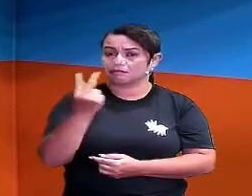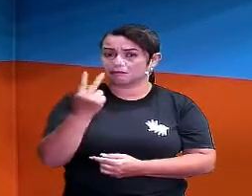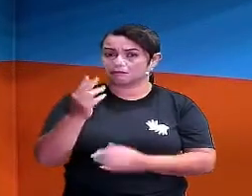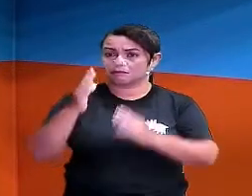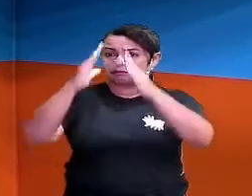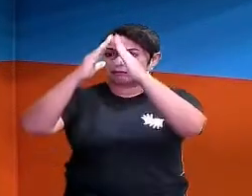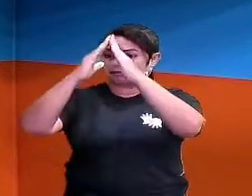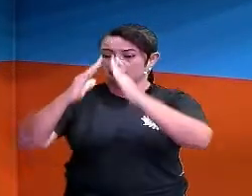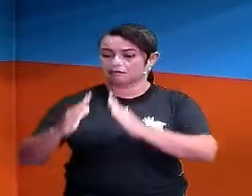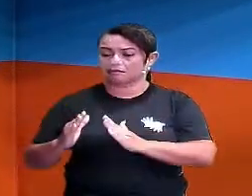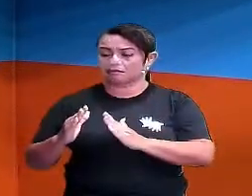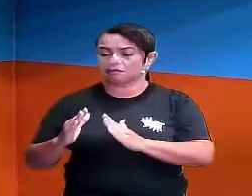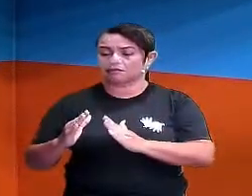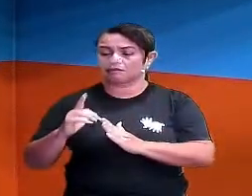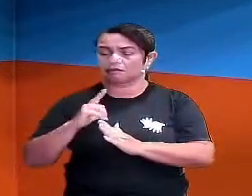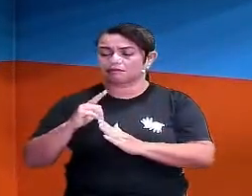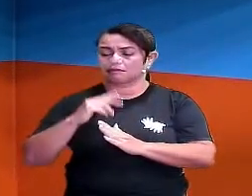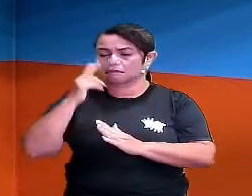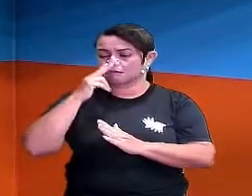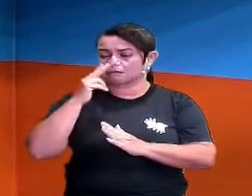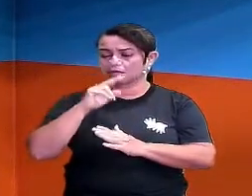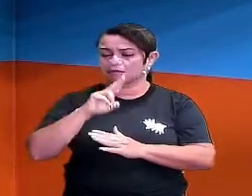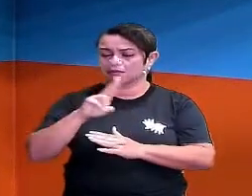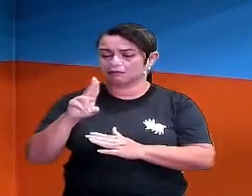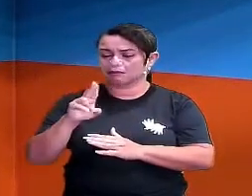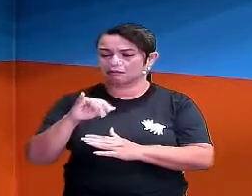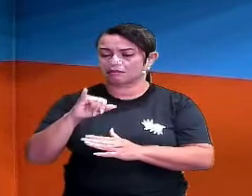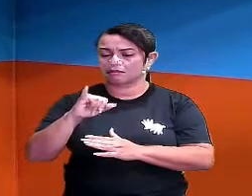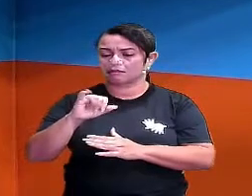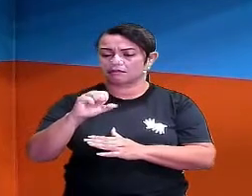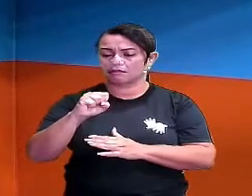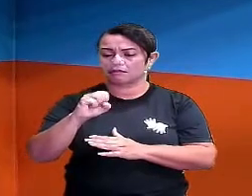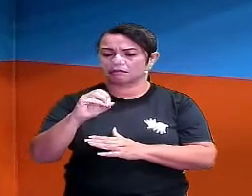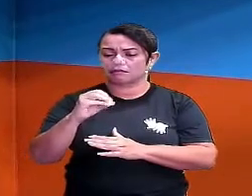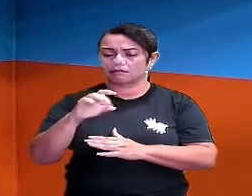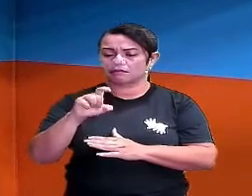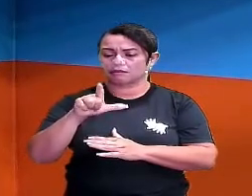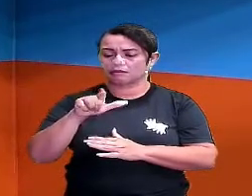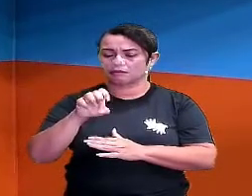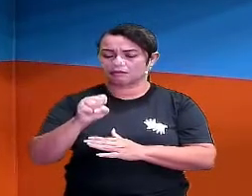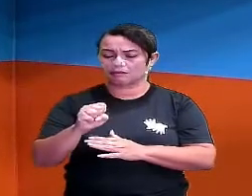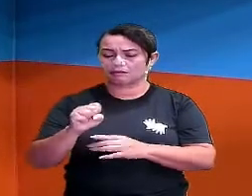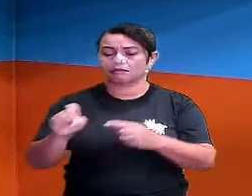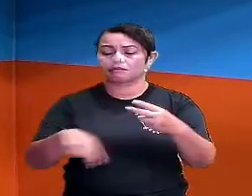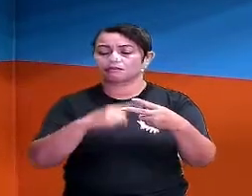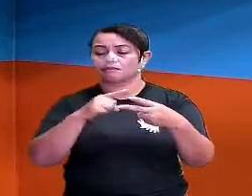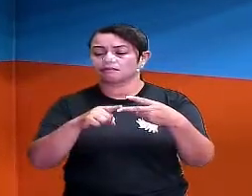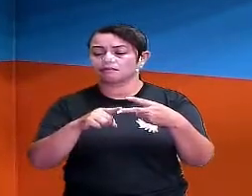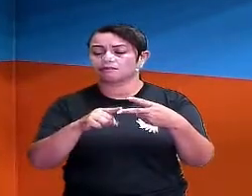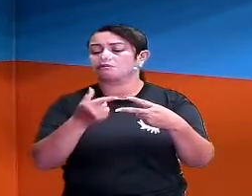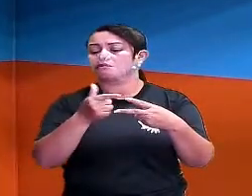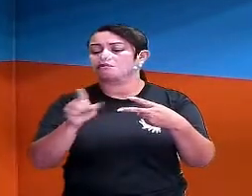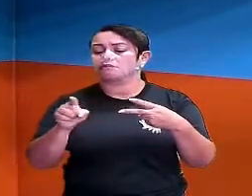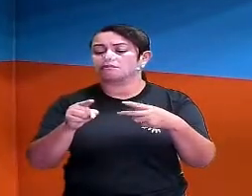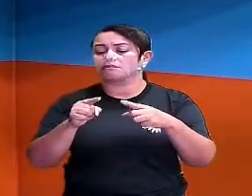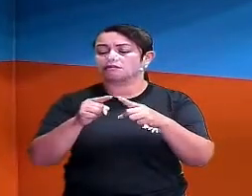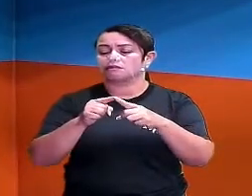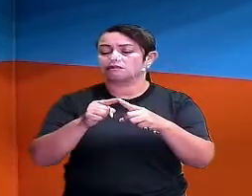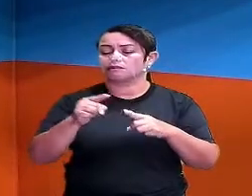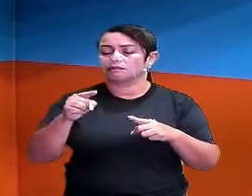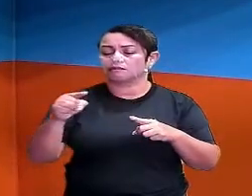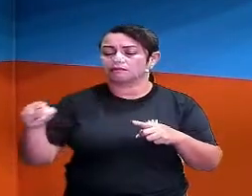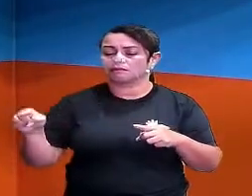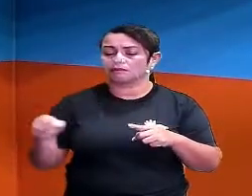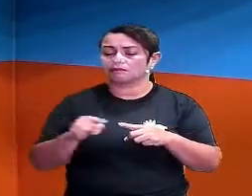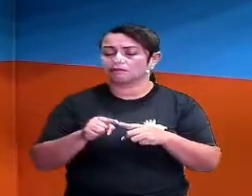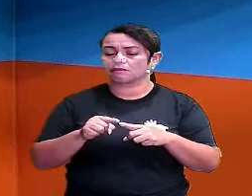dois lados têm a mesma medida, eu chamo de triângulo isósceles, tá? Escaleno. Um triângulo é escaleno quando seus